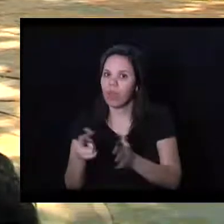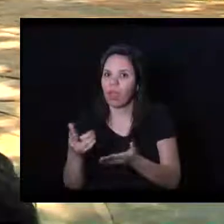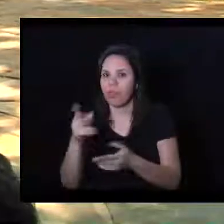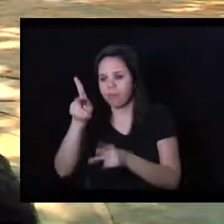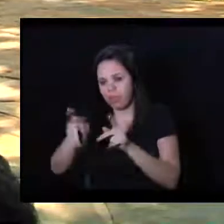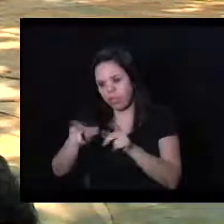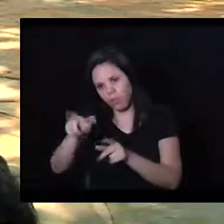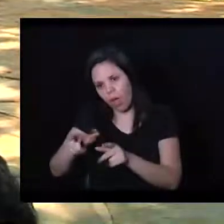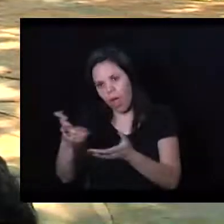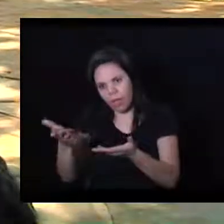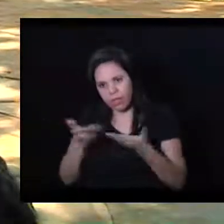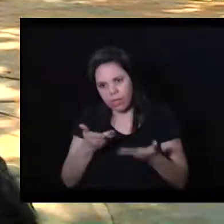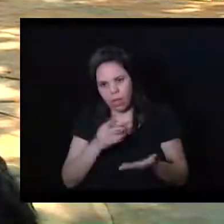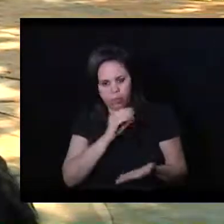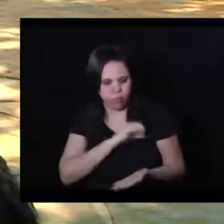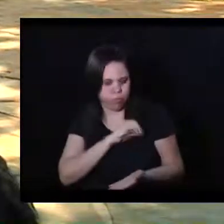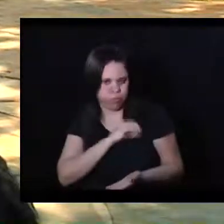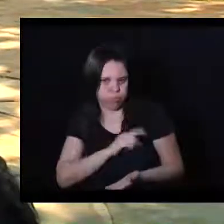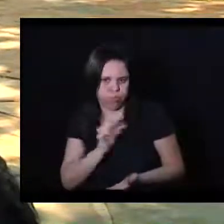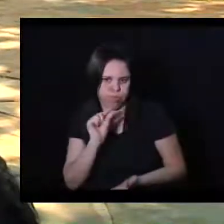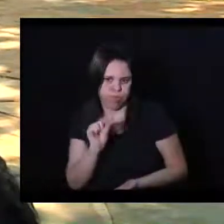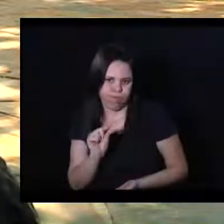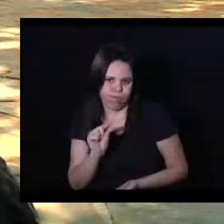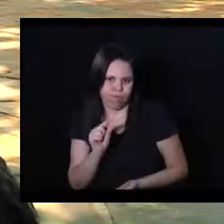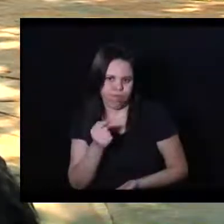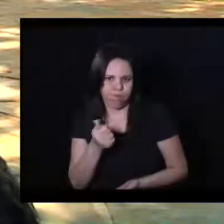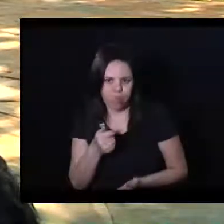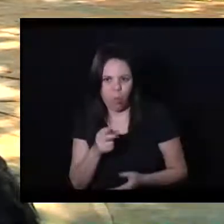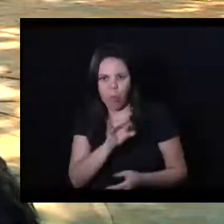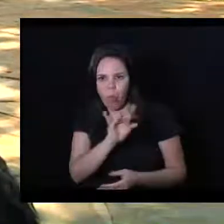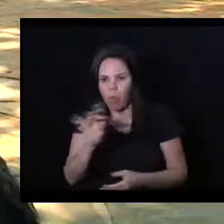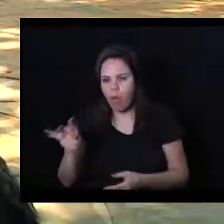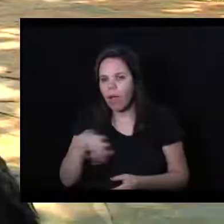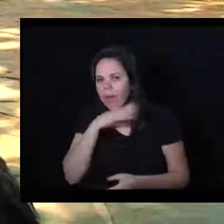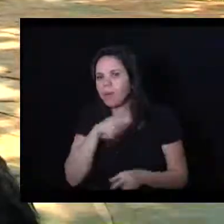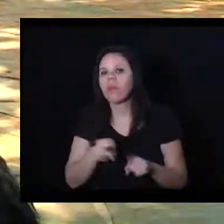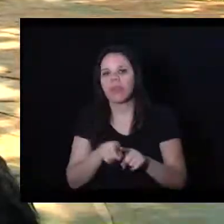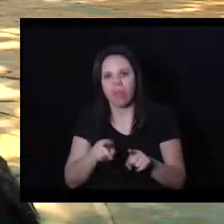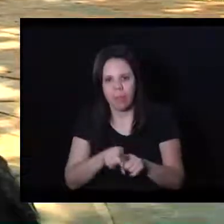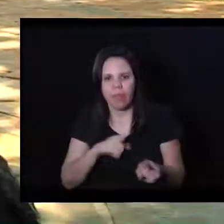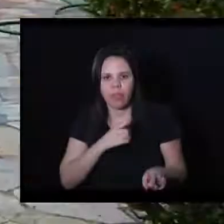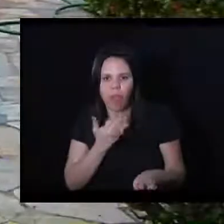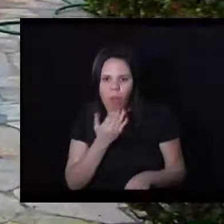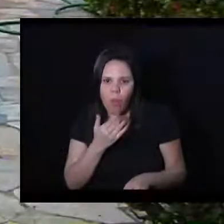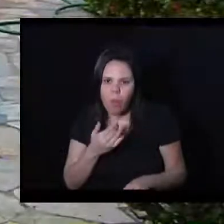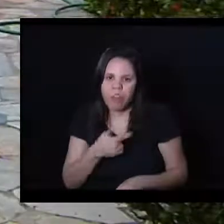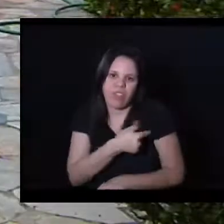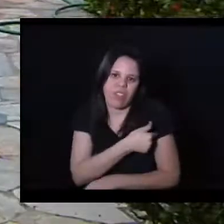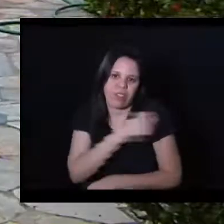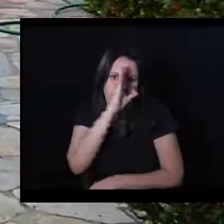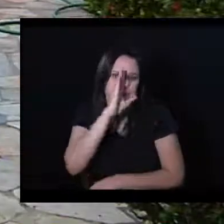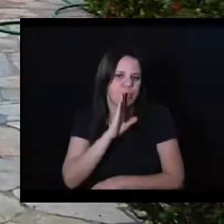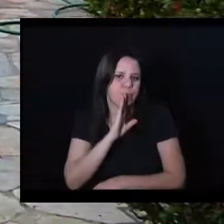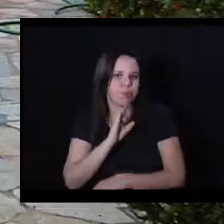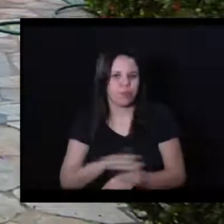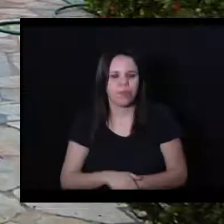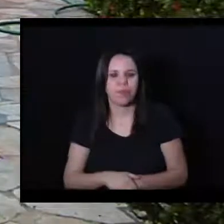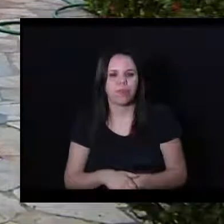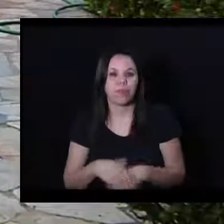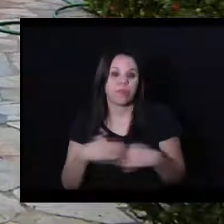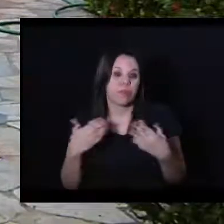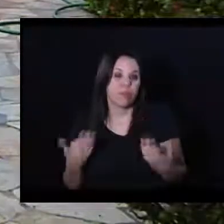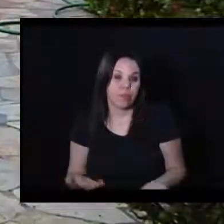recebem dinheiro por cada animalzinho e também tem ração e vacina de graça. Foi uma maneira que a gente encontrou